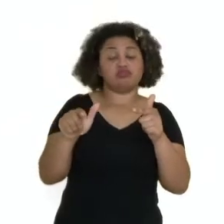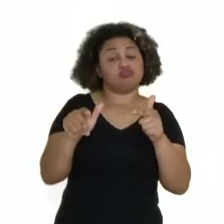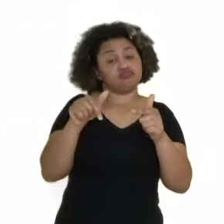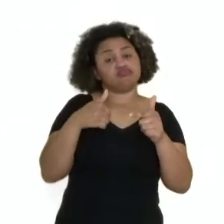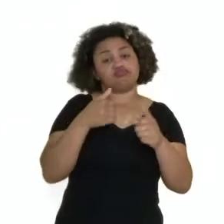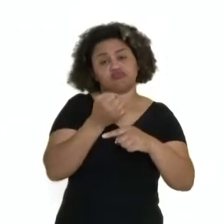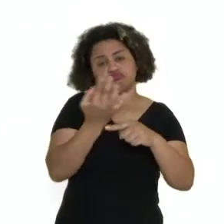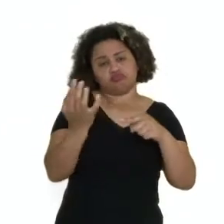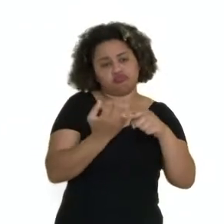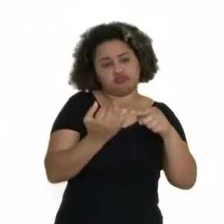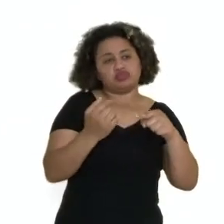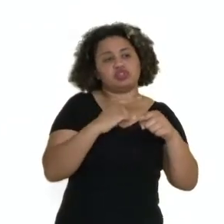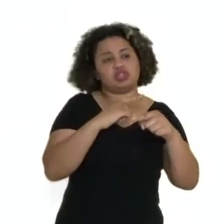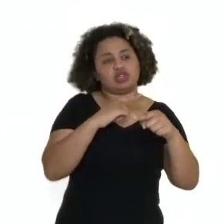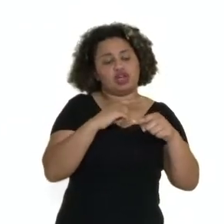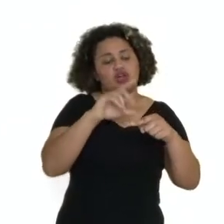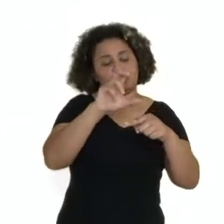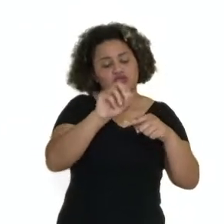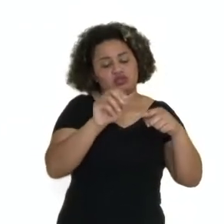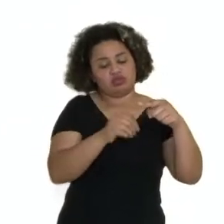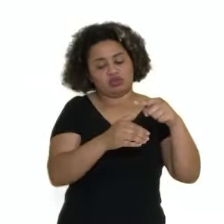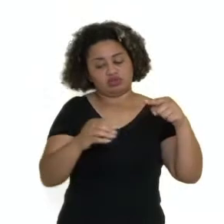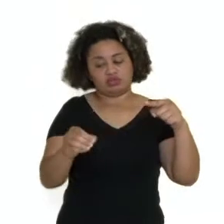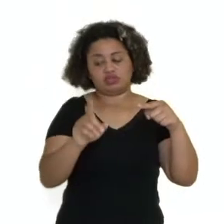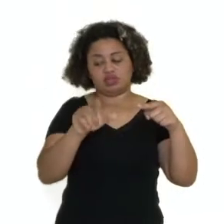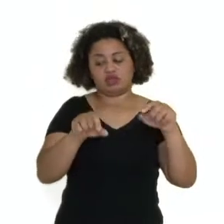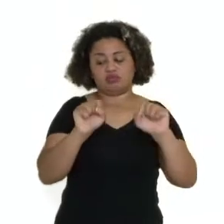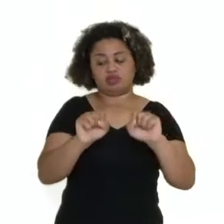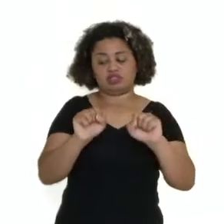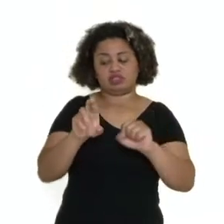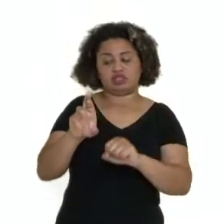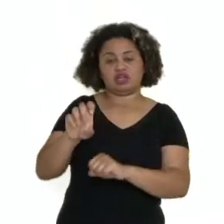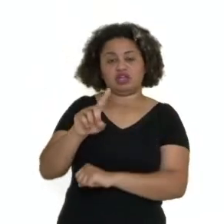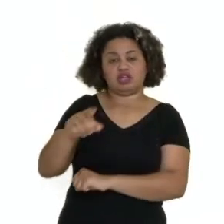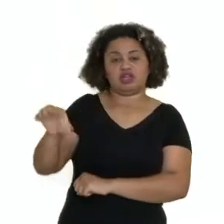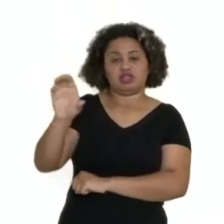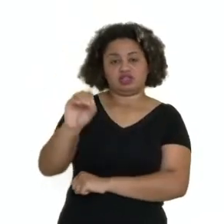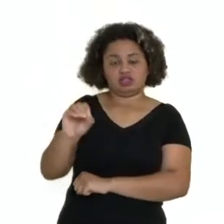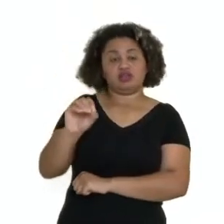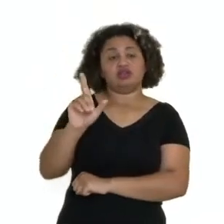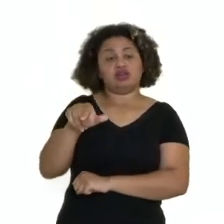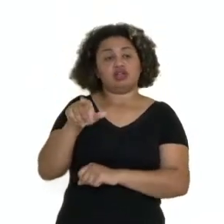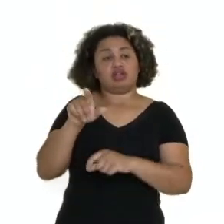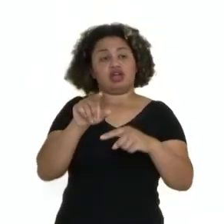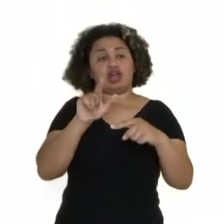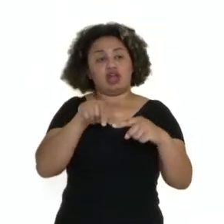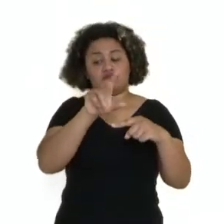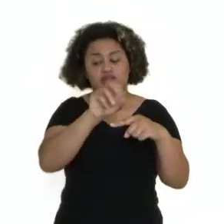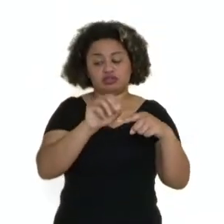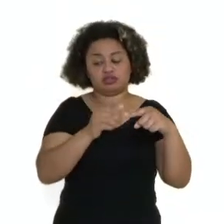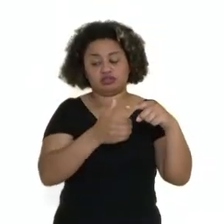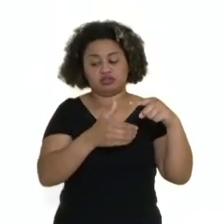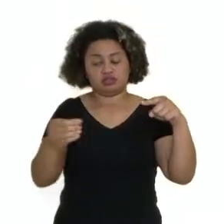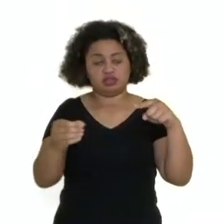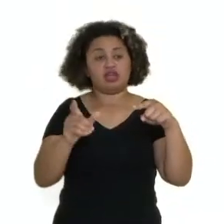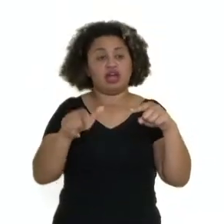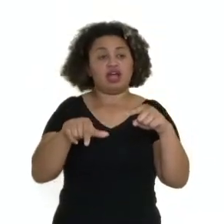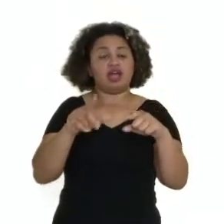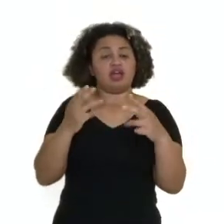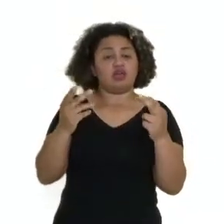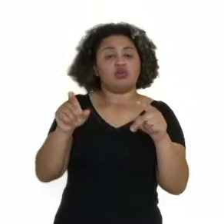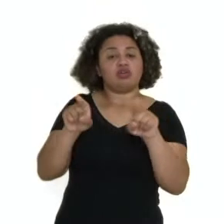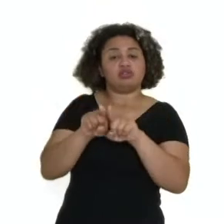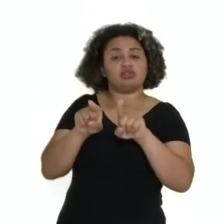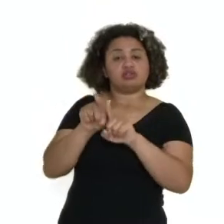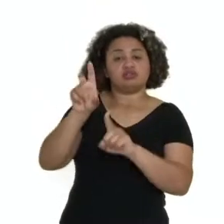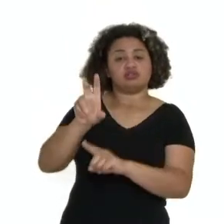nós temos uma razão. E 50 dividido por 100 é o mesmo, é equivalente a 50%. Então,